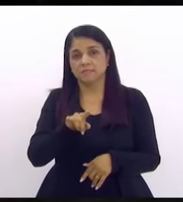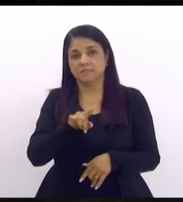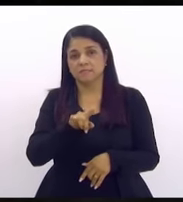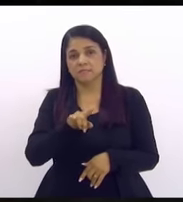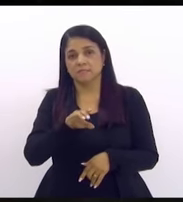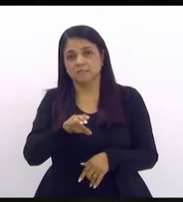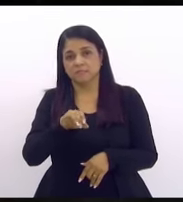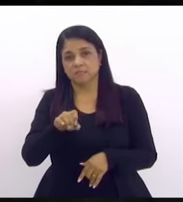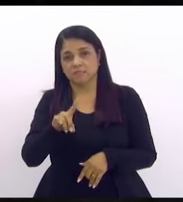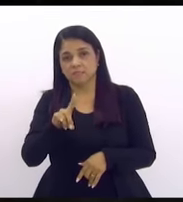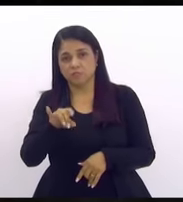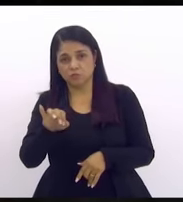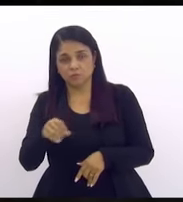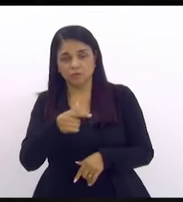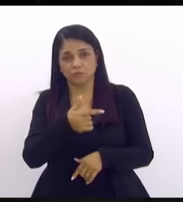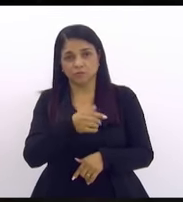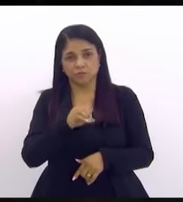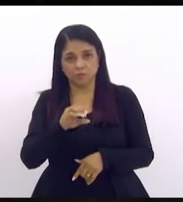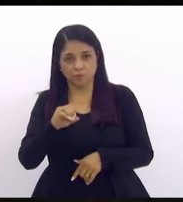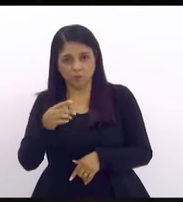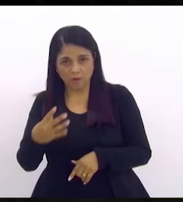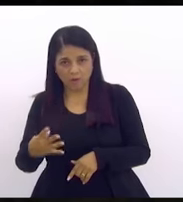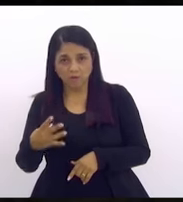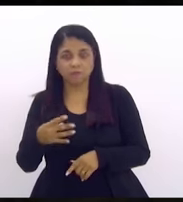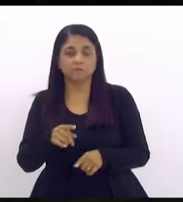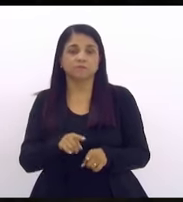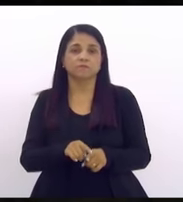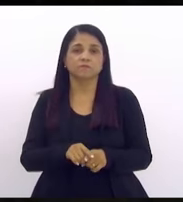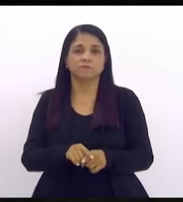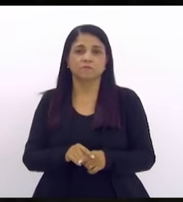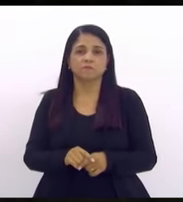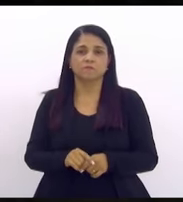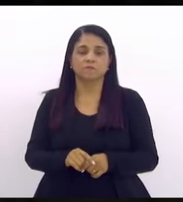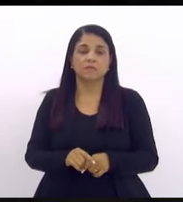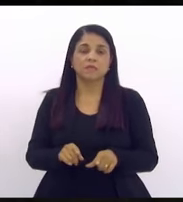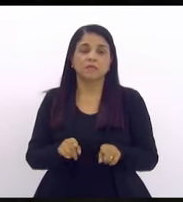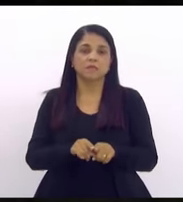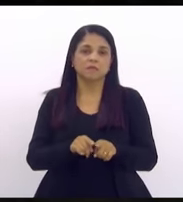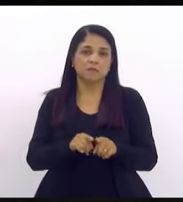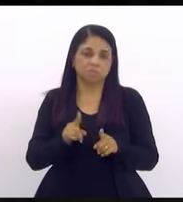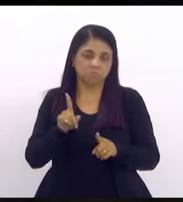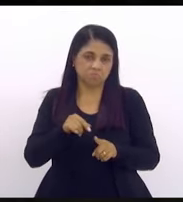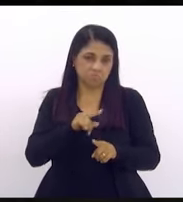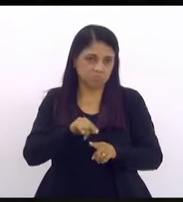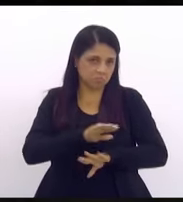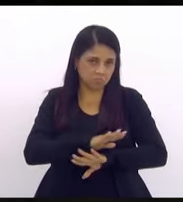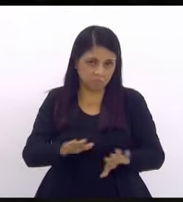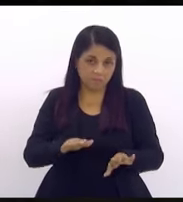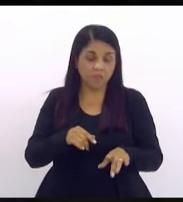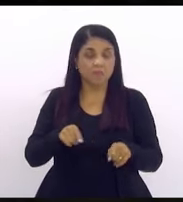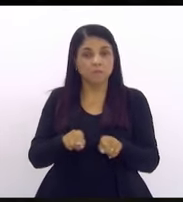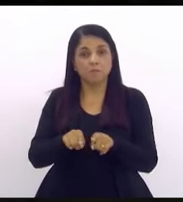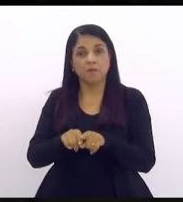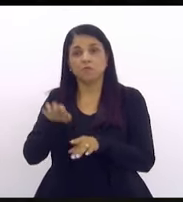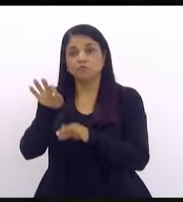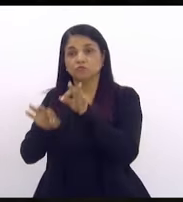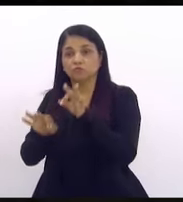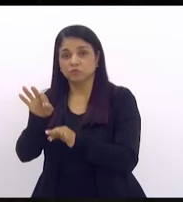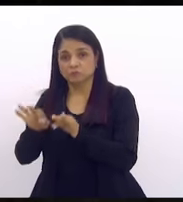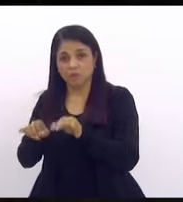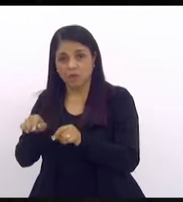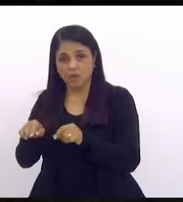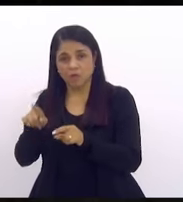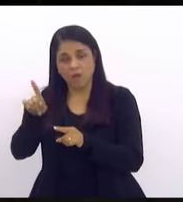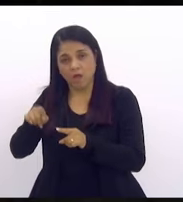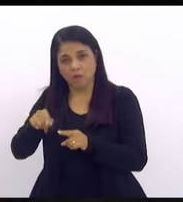de 2004 e os e o própria tendência do Judiciário em anular